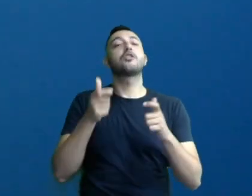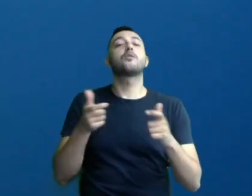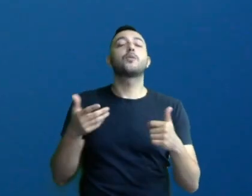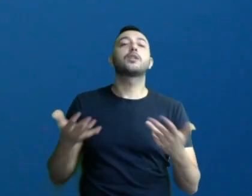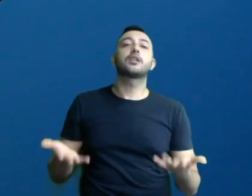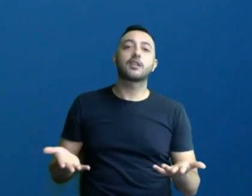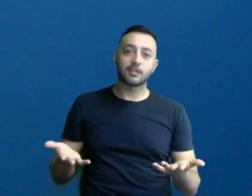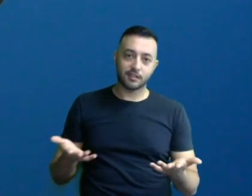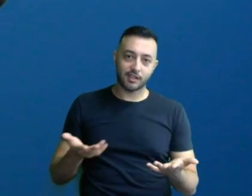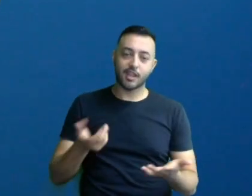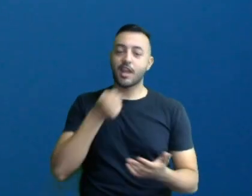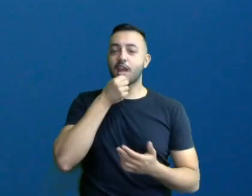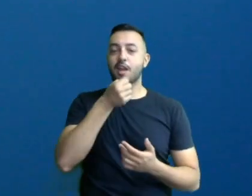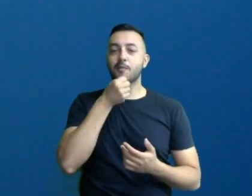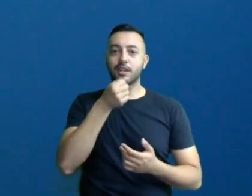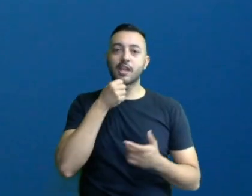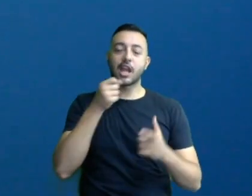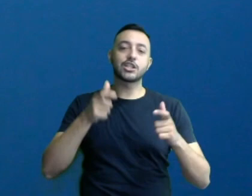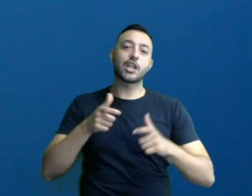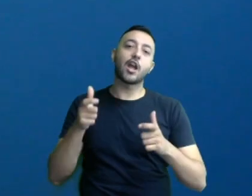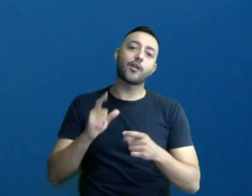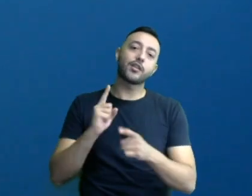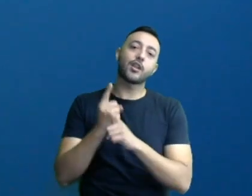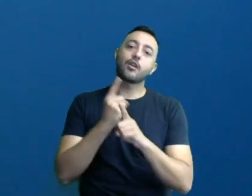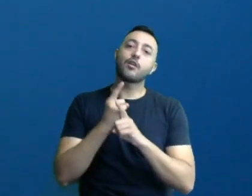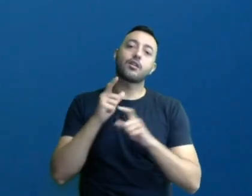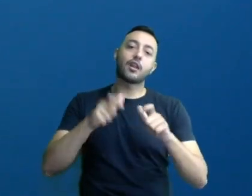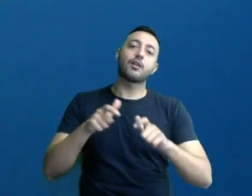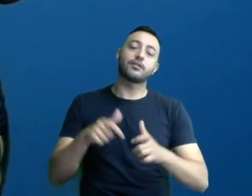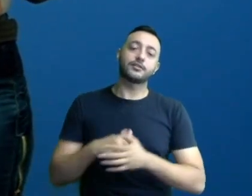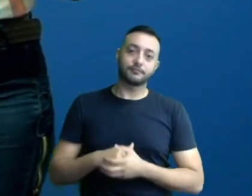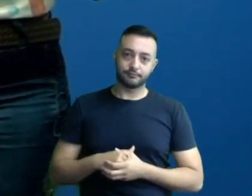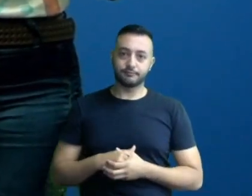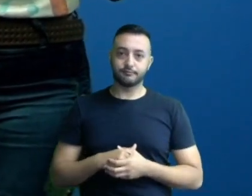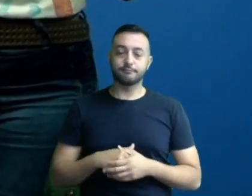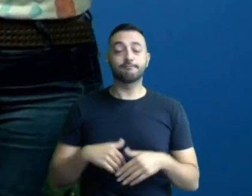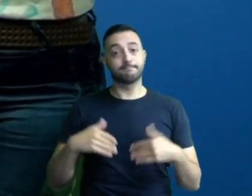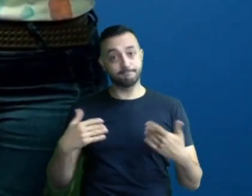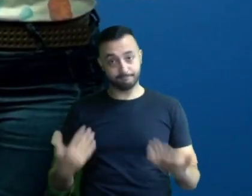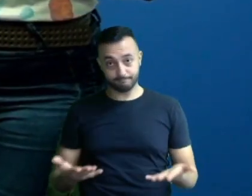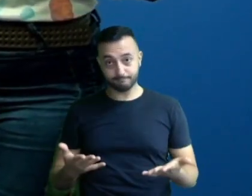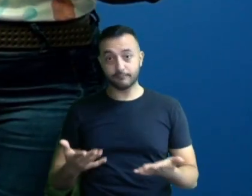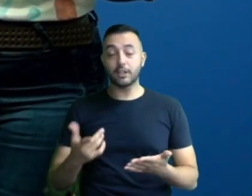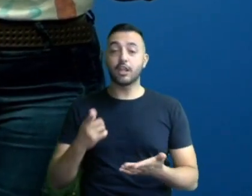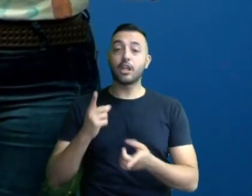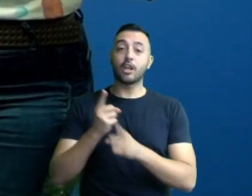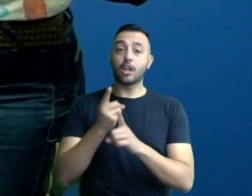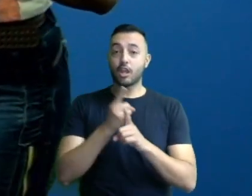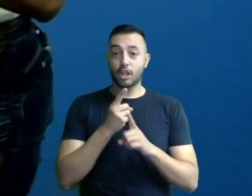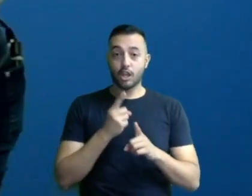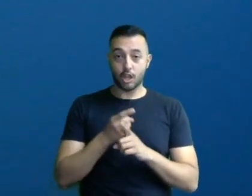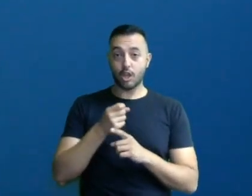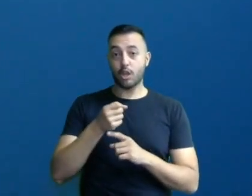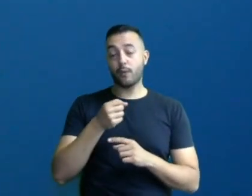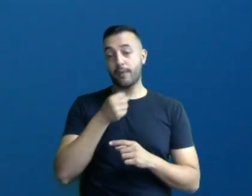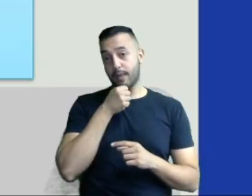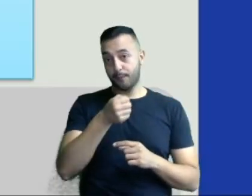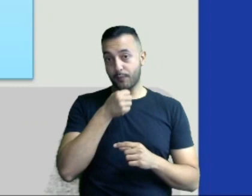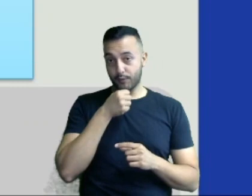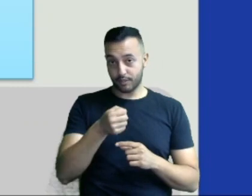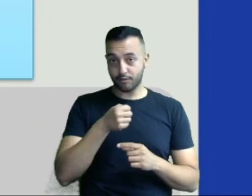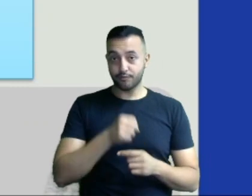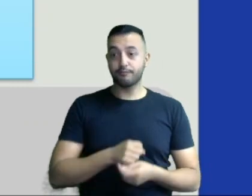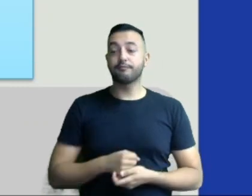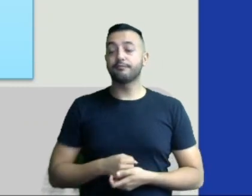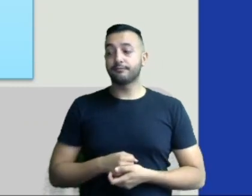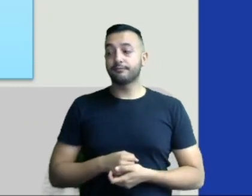essas reportagens circulam? Onde é que a gente encontra a reportagem? Então, a gente encontra as reportagens